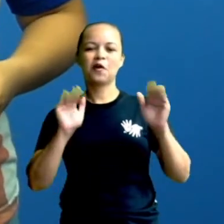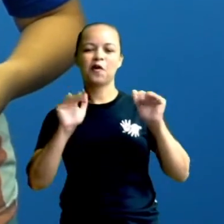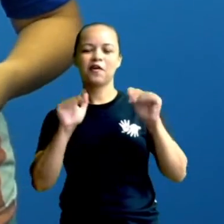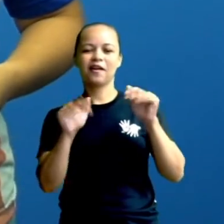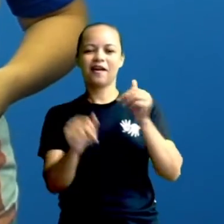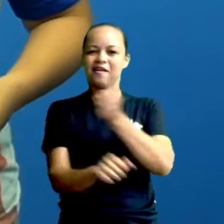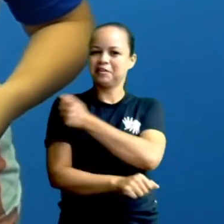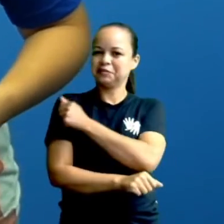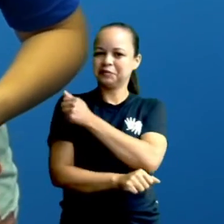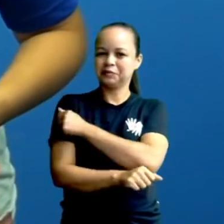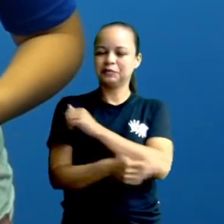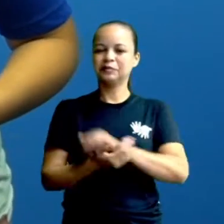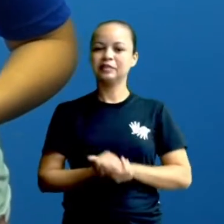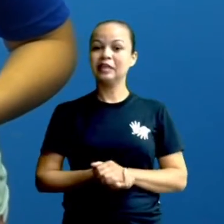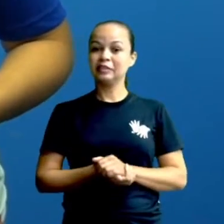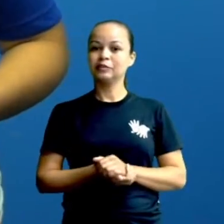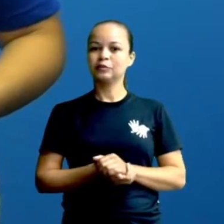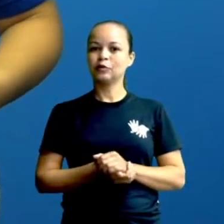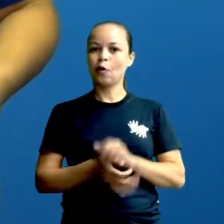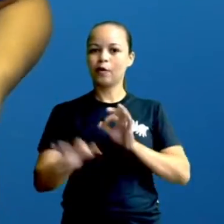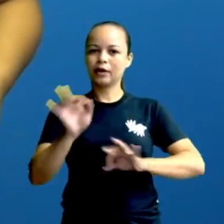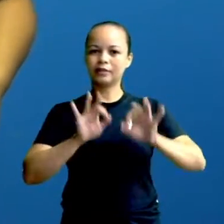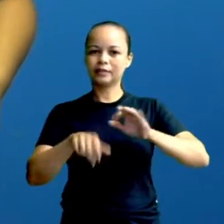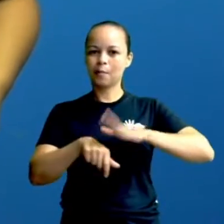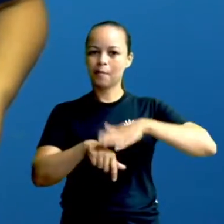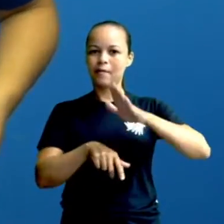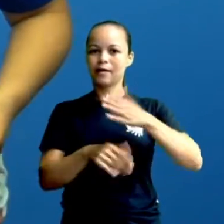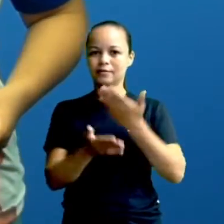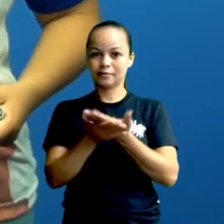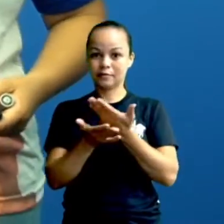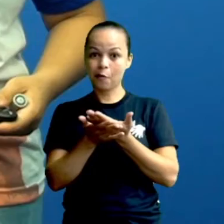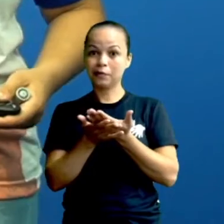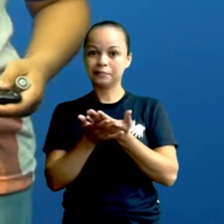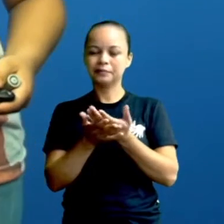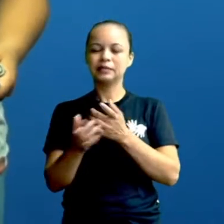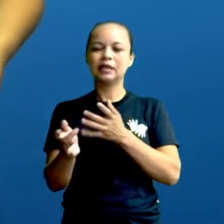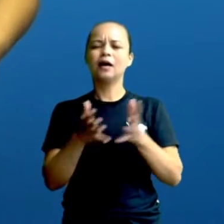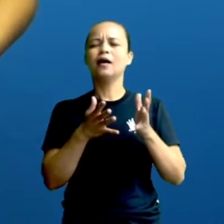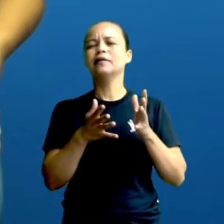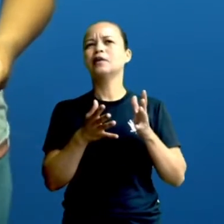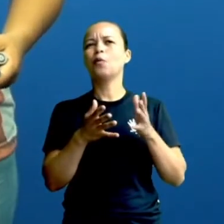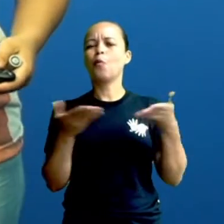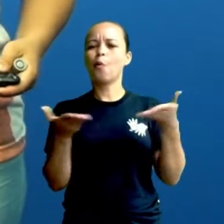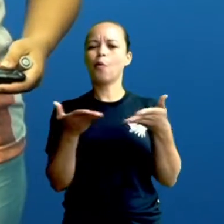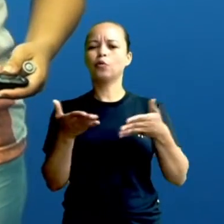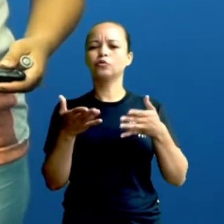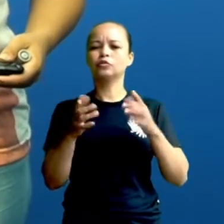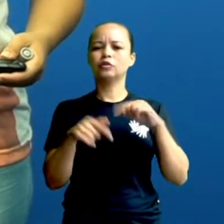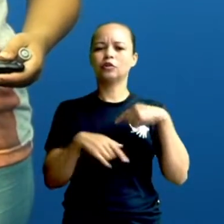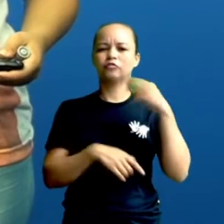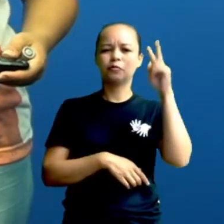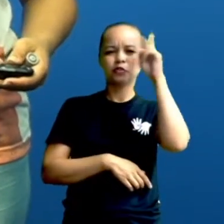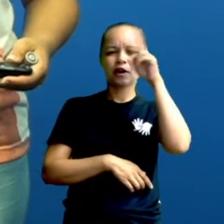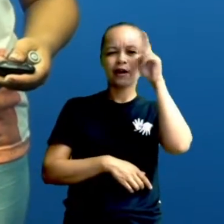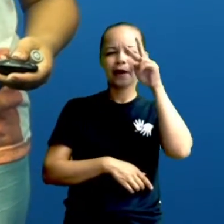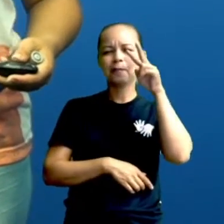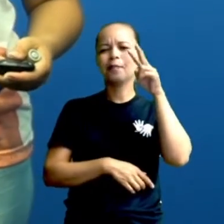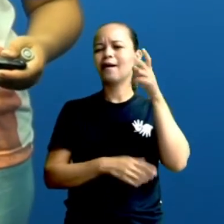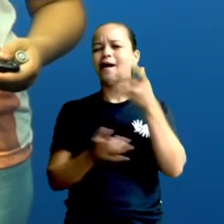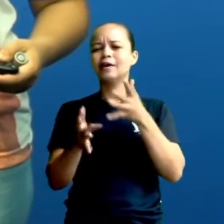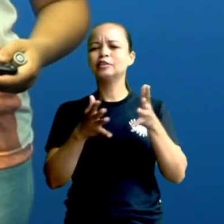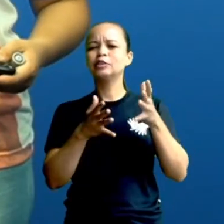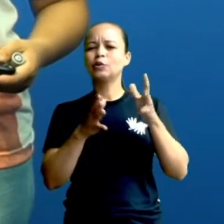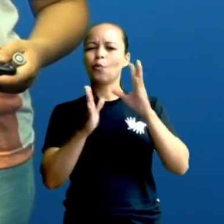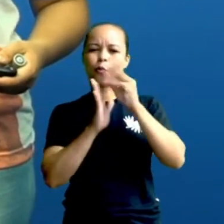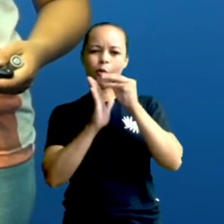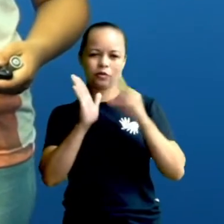meninos? Pronto para mais uma aula? E hoje nós vamos recordar um conteúdo que eu sei que vocês